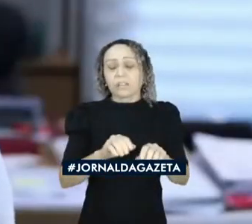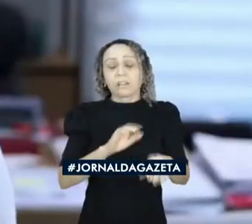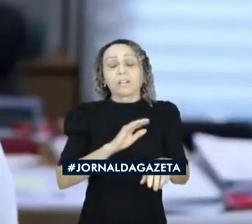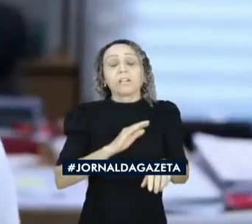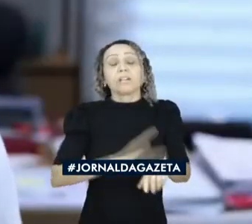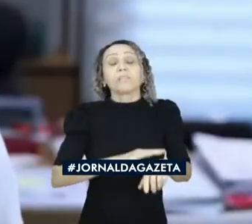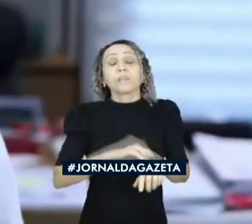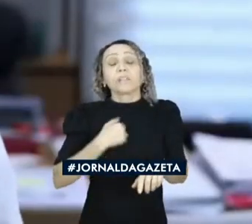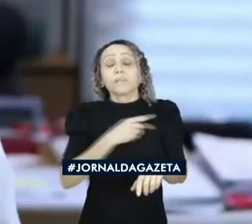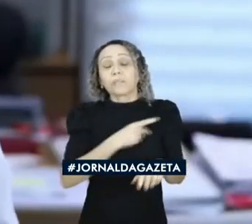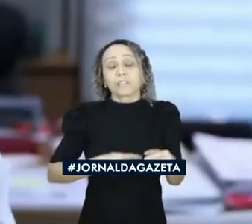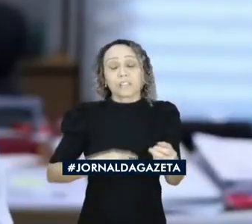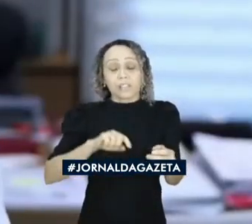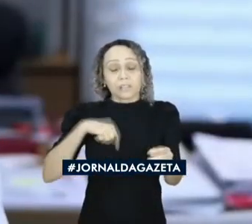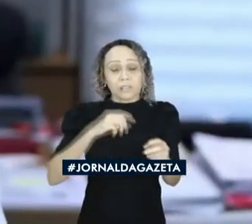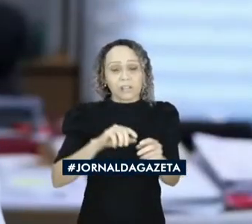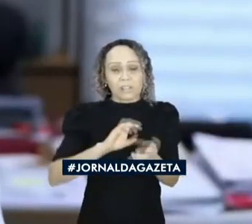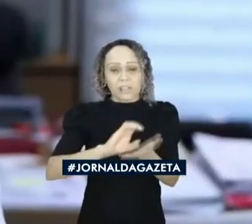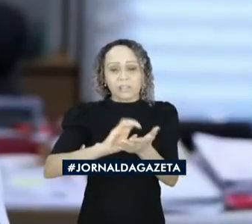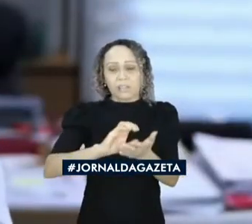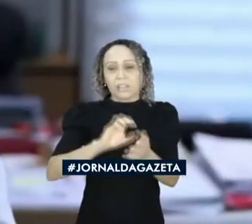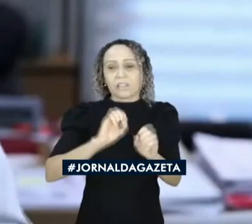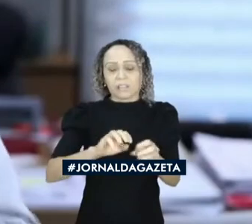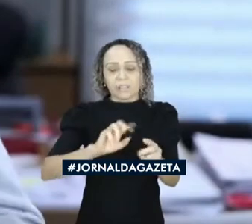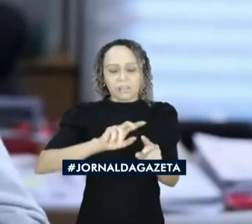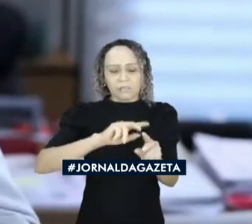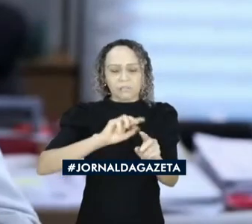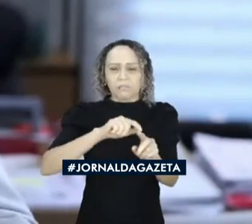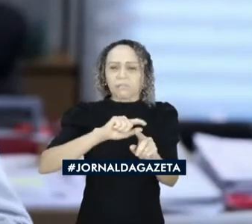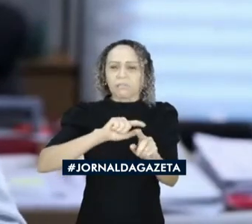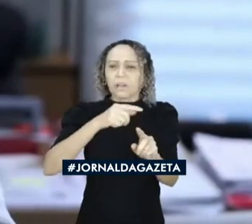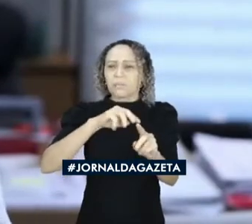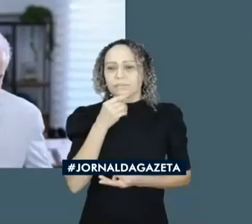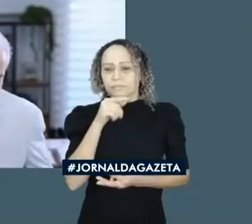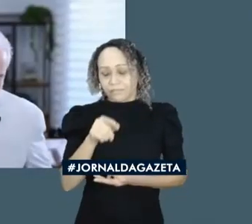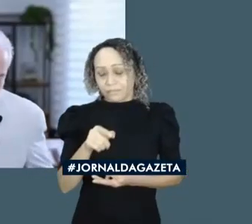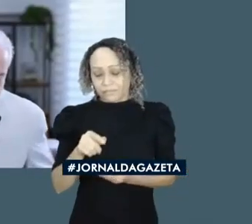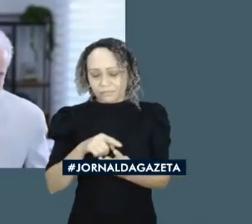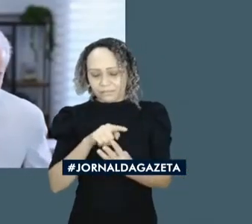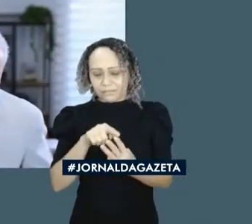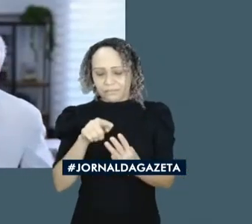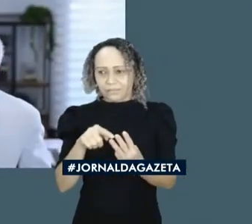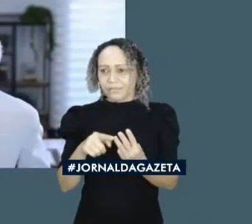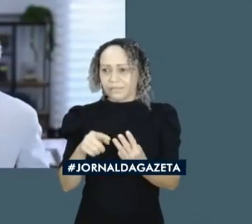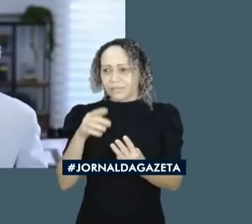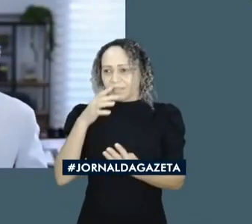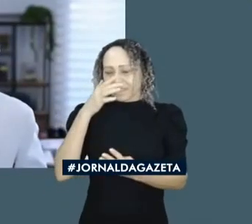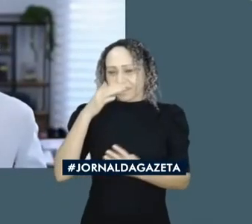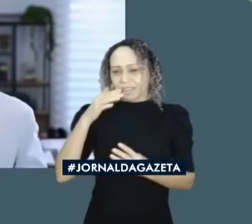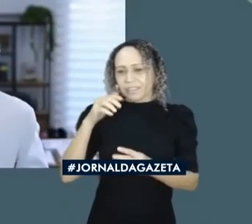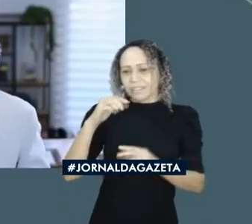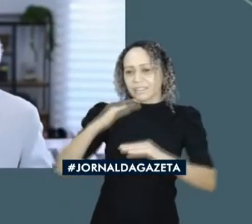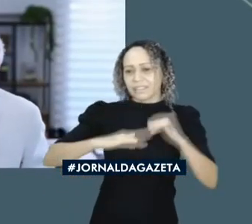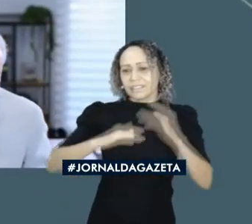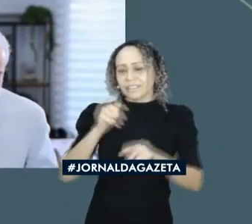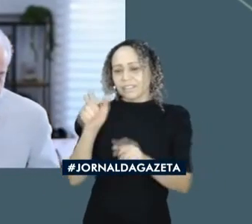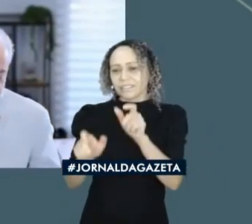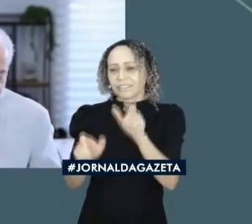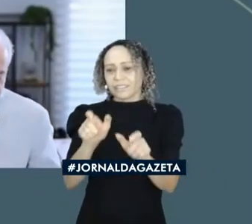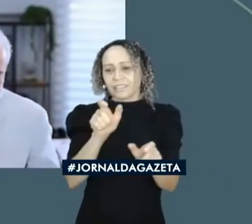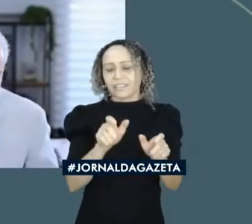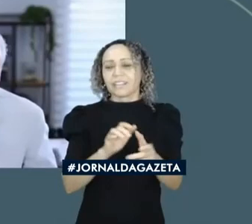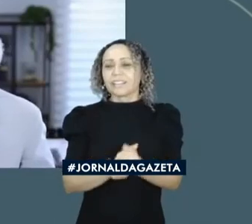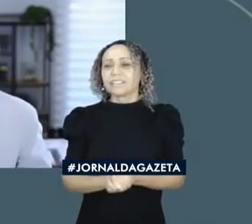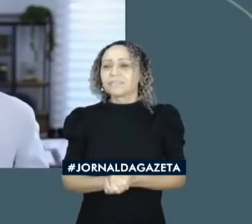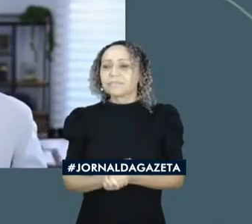Pela manhã, Lula participou de uma entrevista na Rádio Nova Brasil FM. O petista prometeu que, se for eleito, vai adotar medidas para